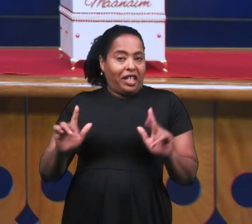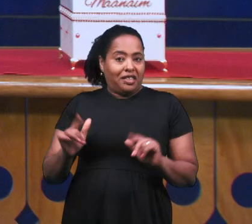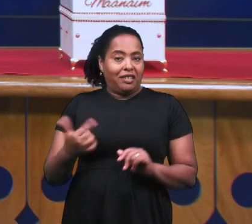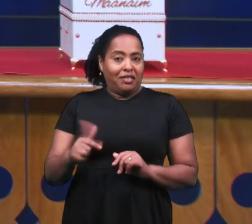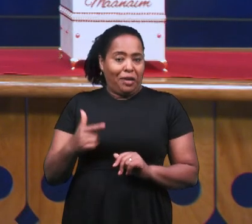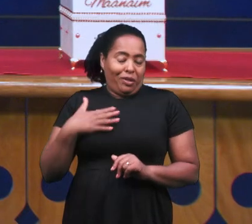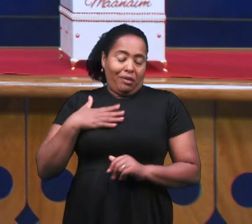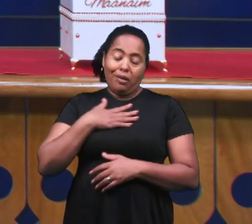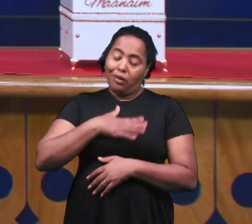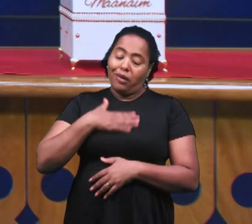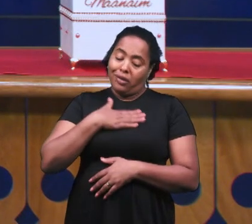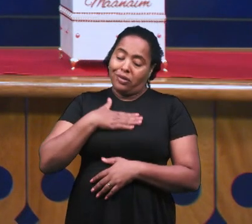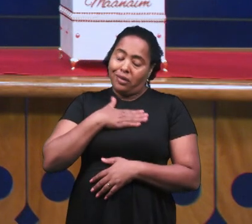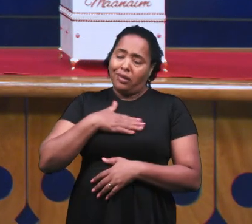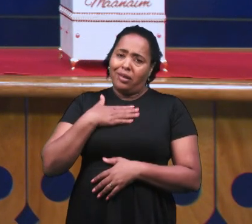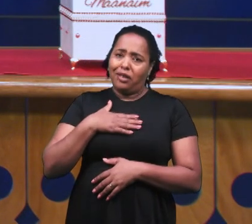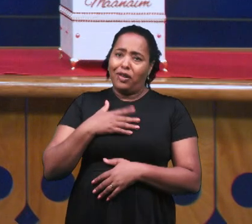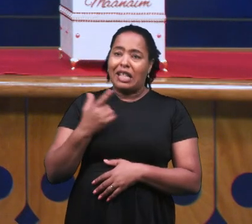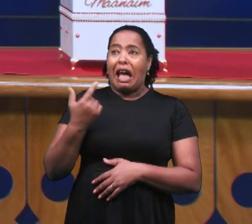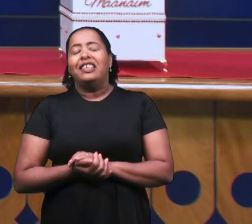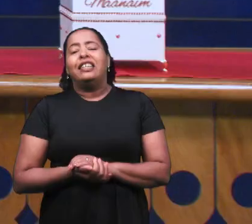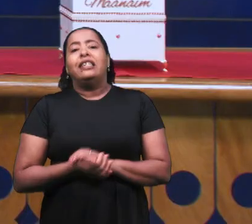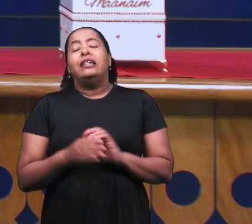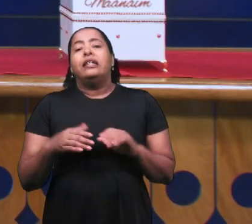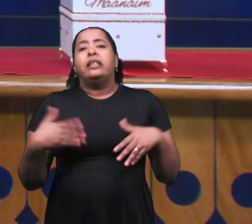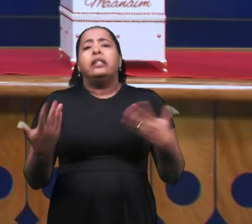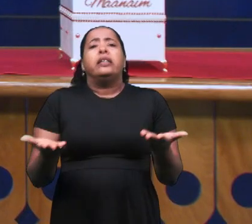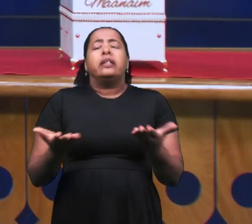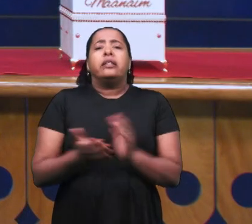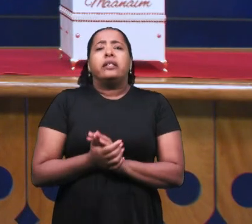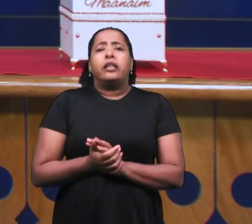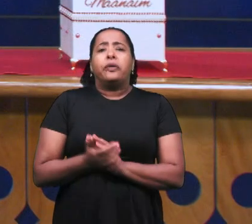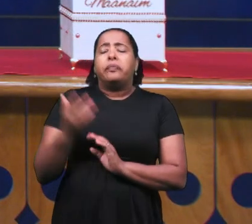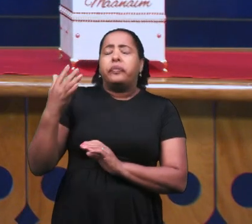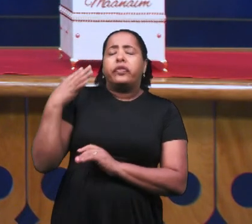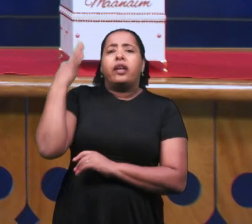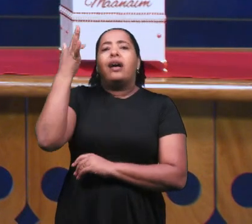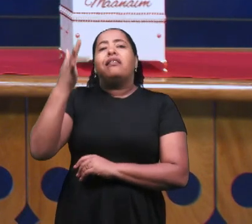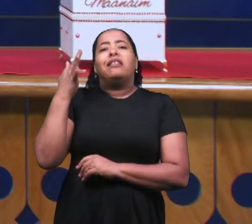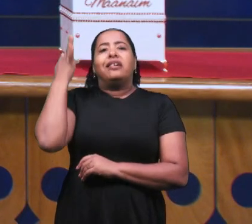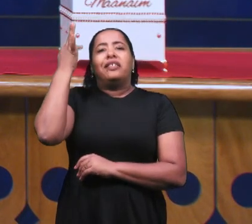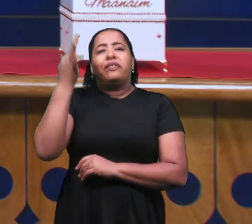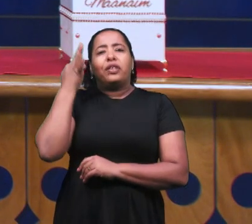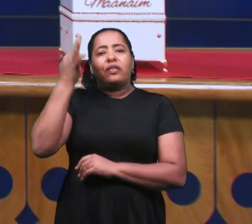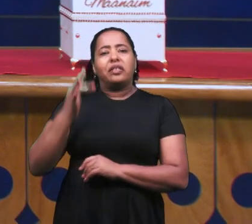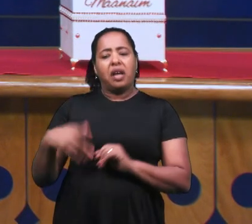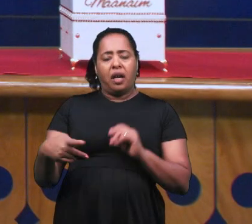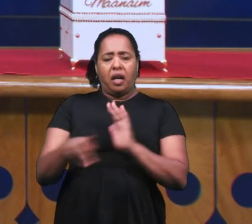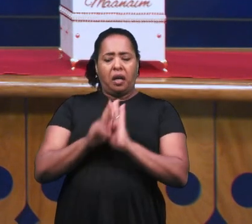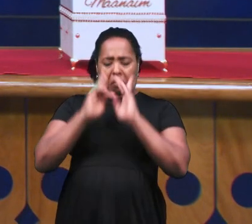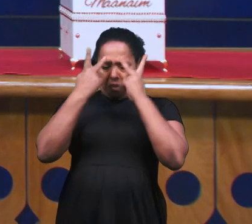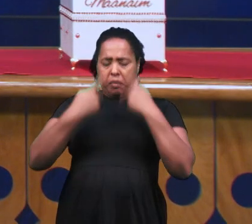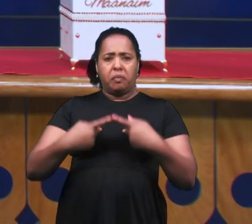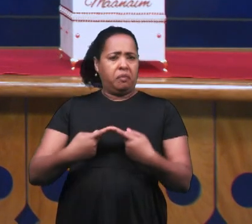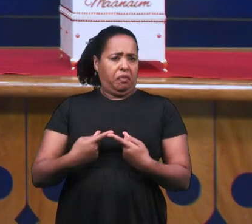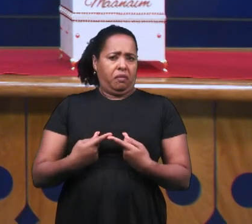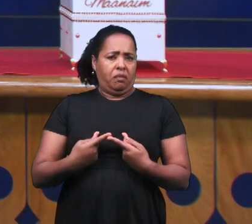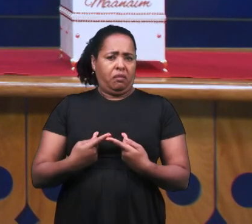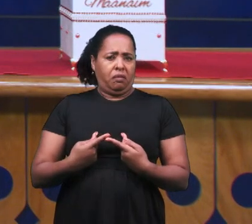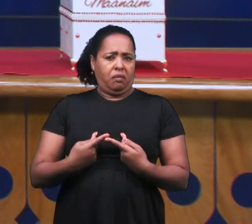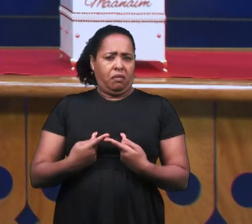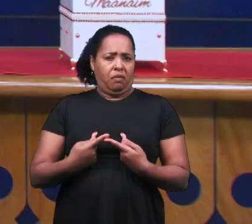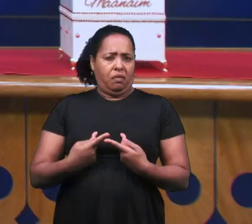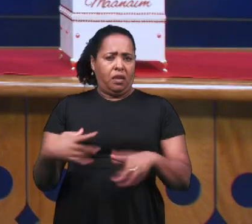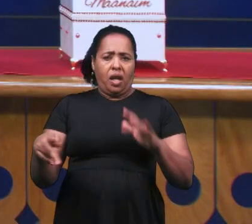gosto de filosofia. É um encanto a filosofia. Então, filosofia é do homem, é da